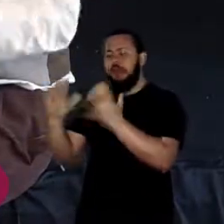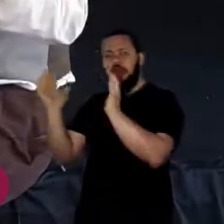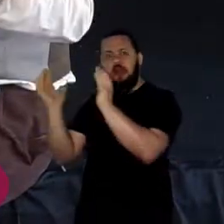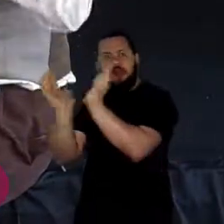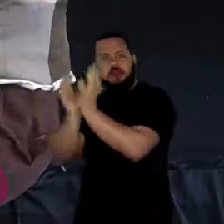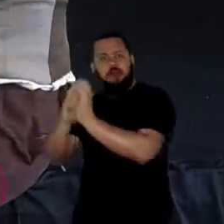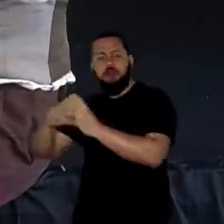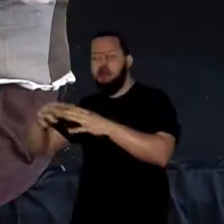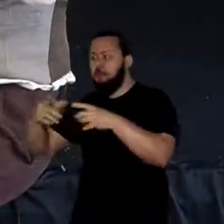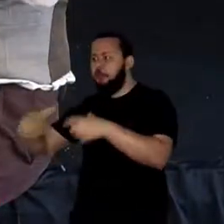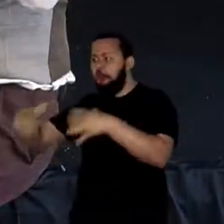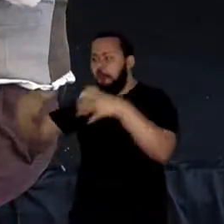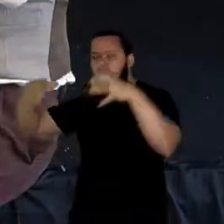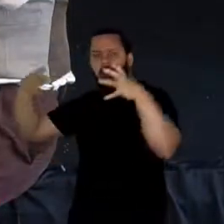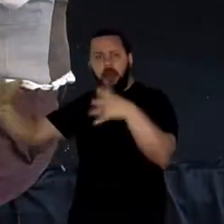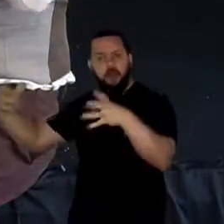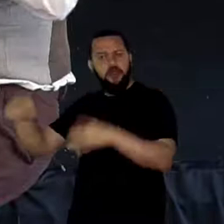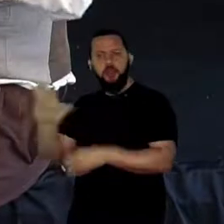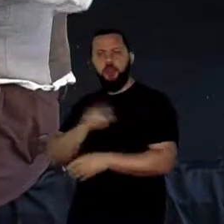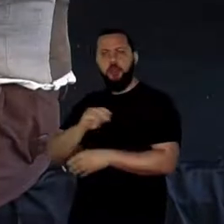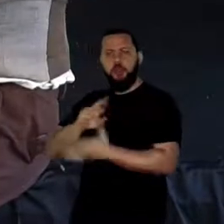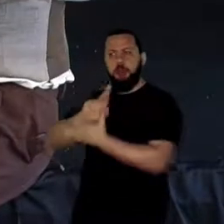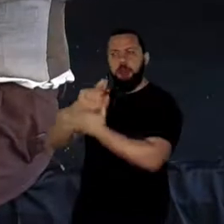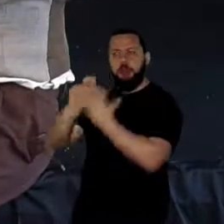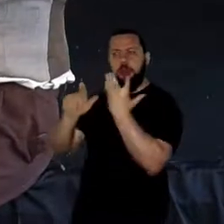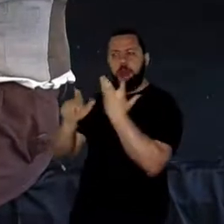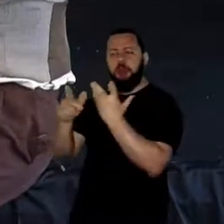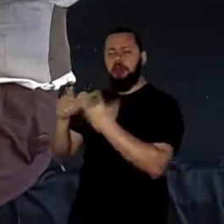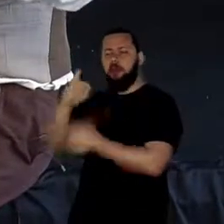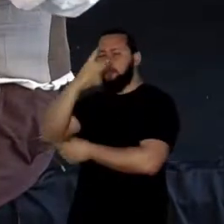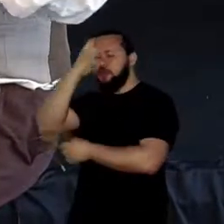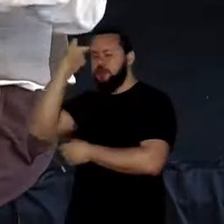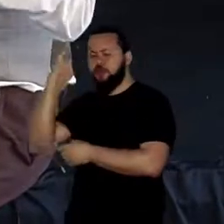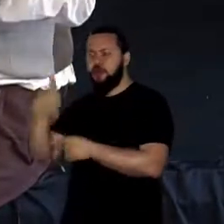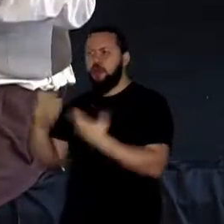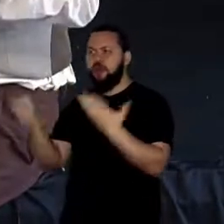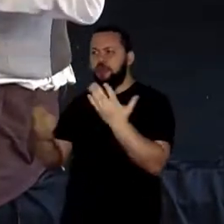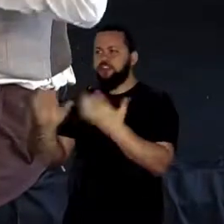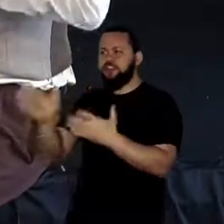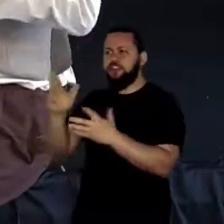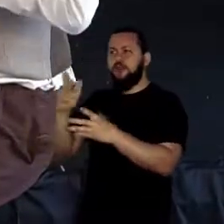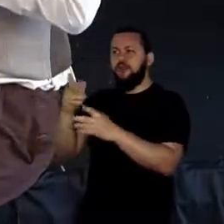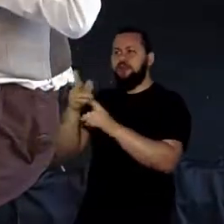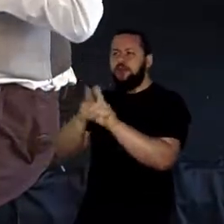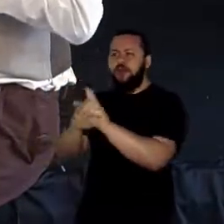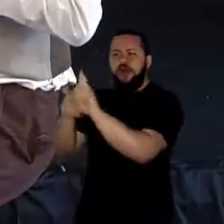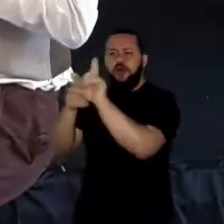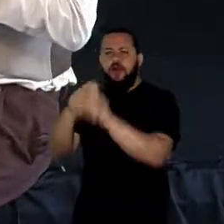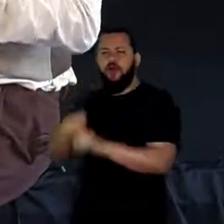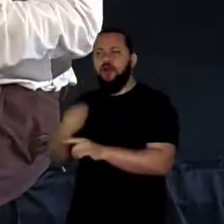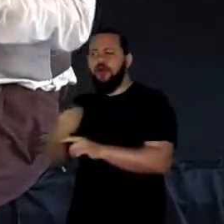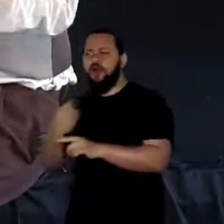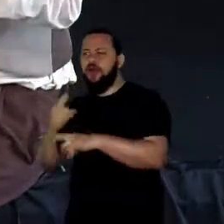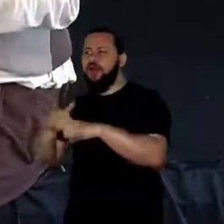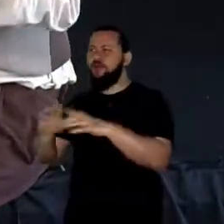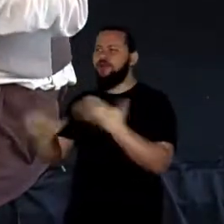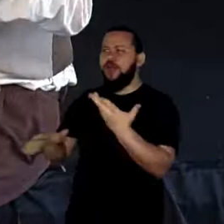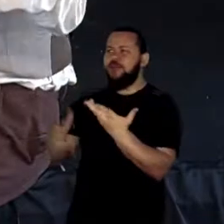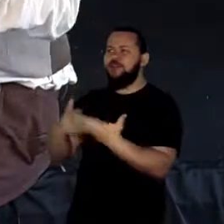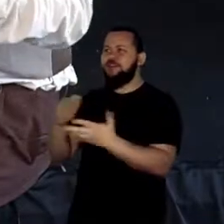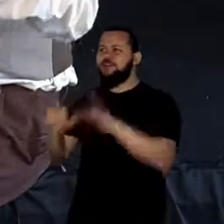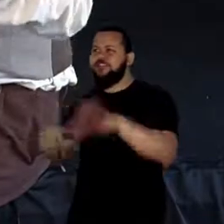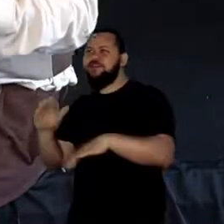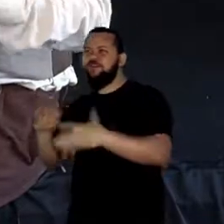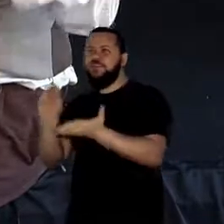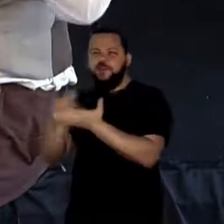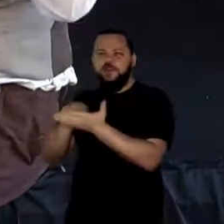né? Porque a gente já vinha fazendo também online, mas sem público, só para a câmera, né? E isso, às vezes, é meio seco para a gente, né? A gente não sente o que